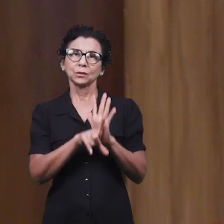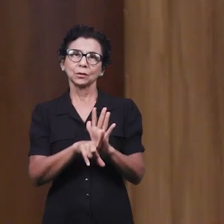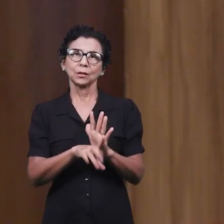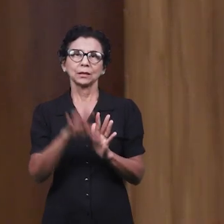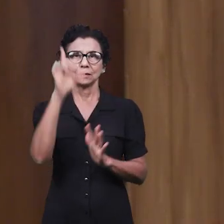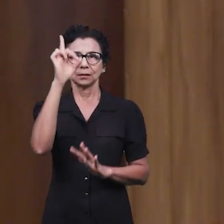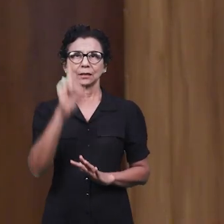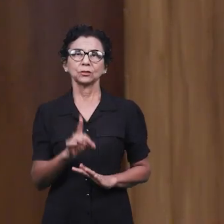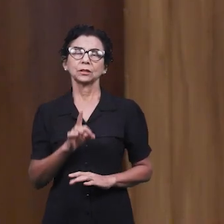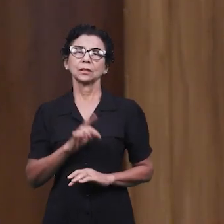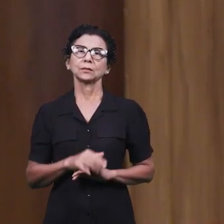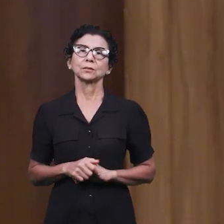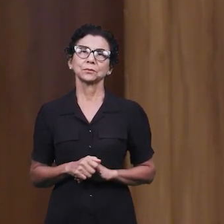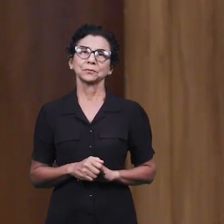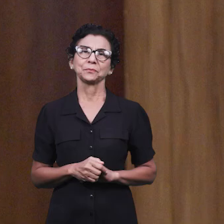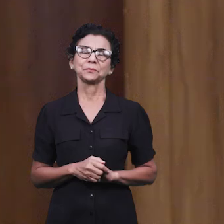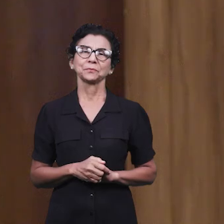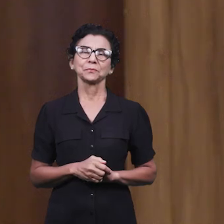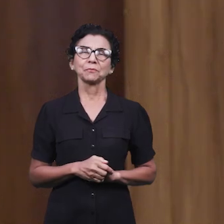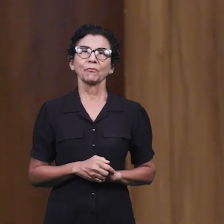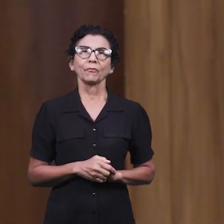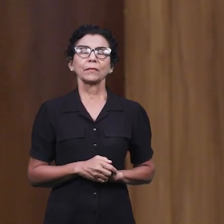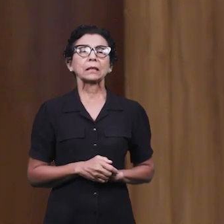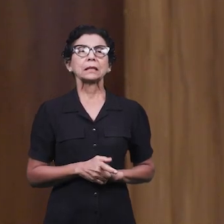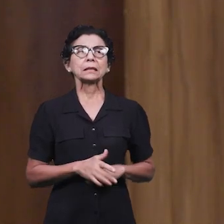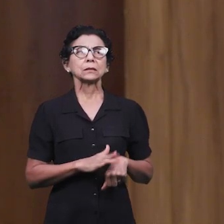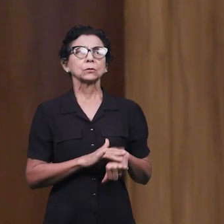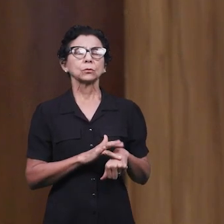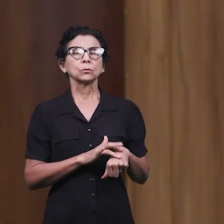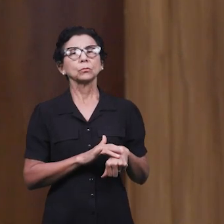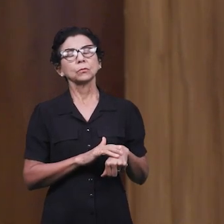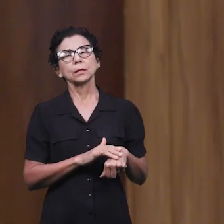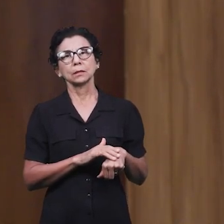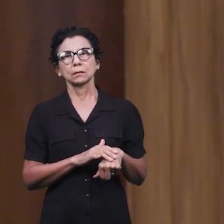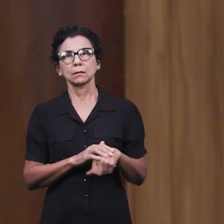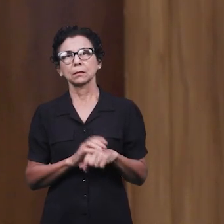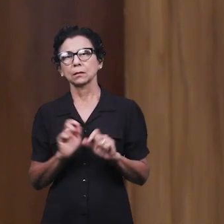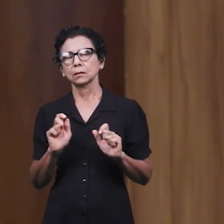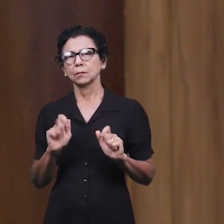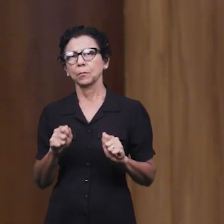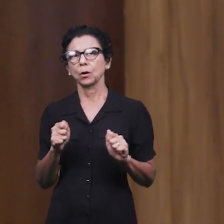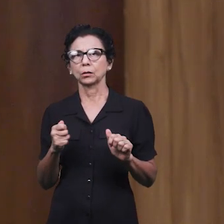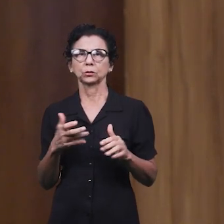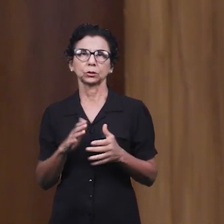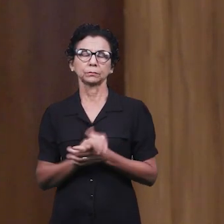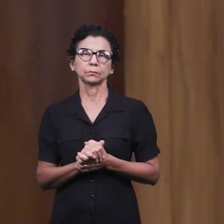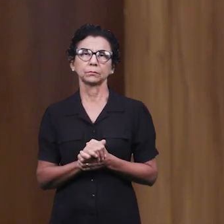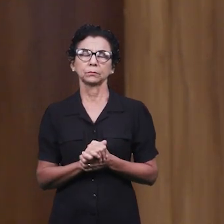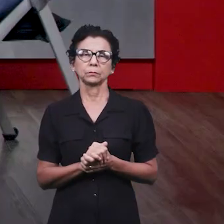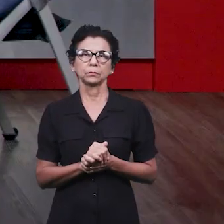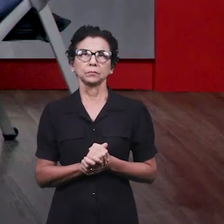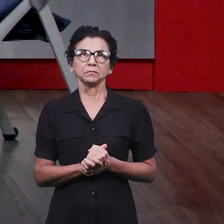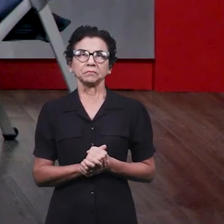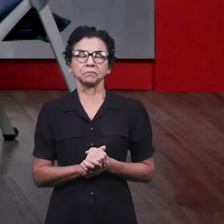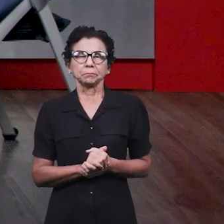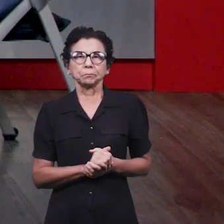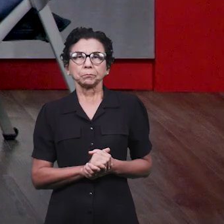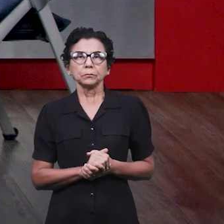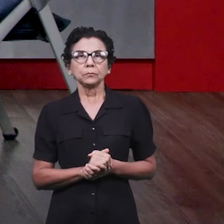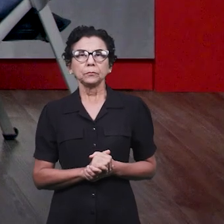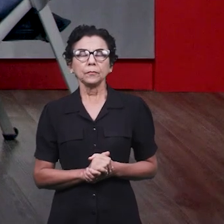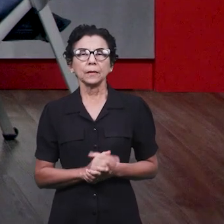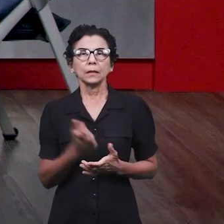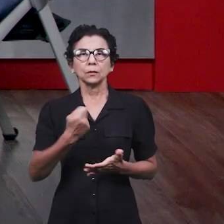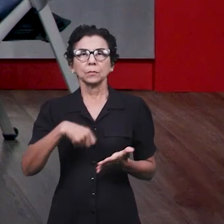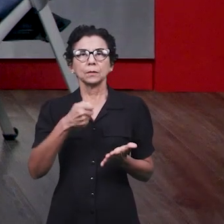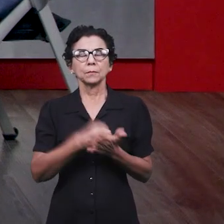rol, quais são as doenças que a pessoa ela pode ali fazer jus a essa isenção de imposto de renda, São várias doenças, assim,